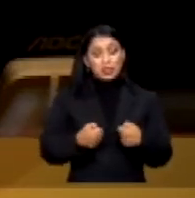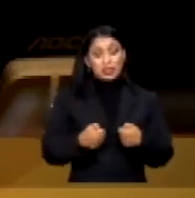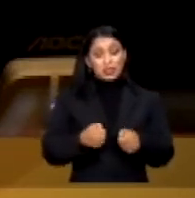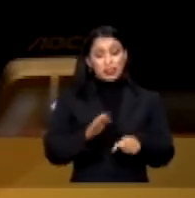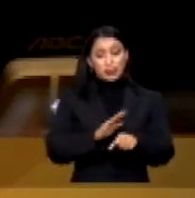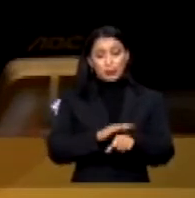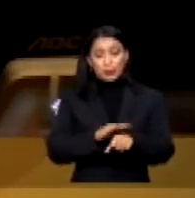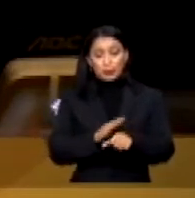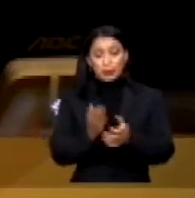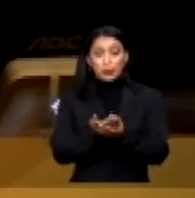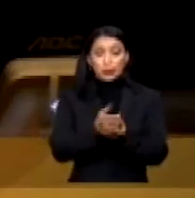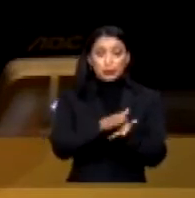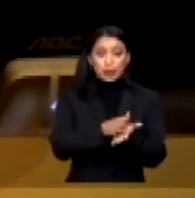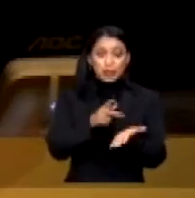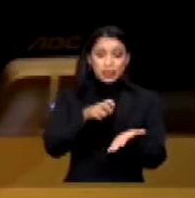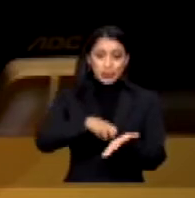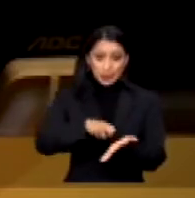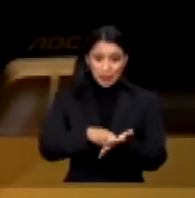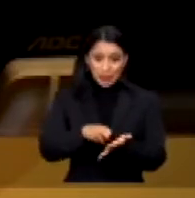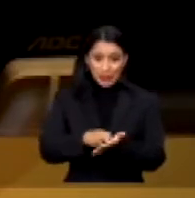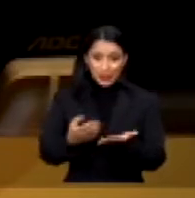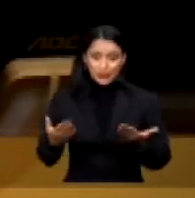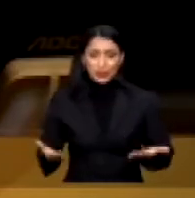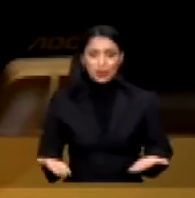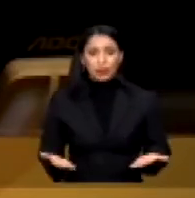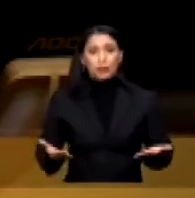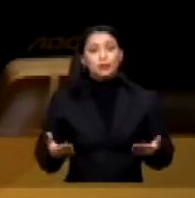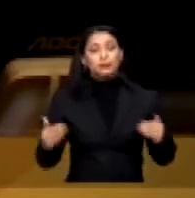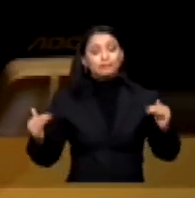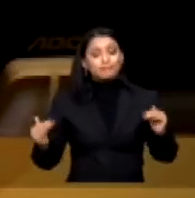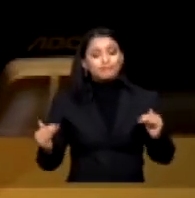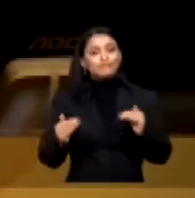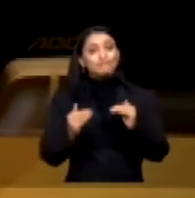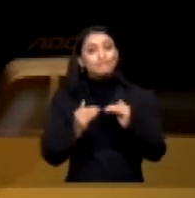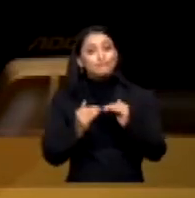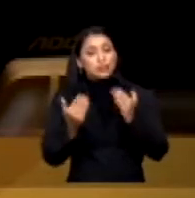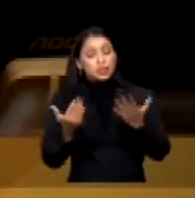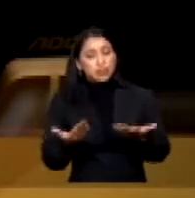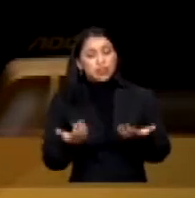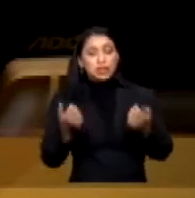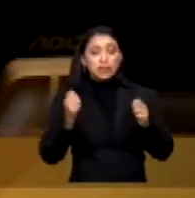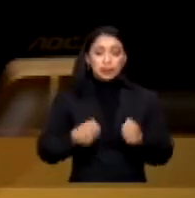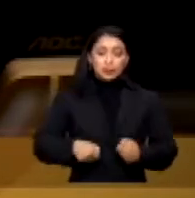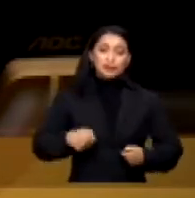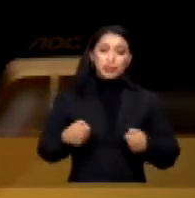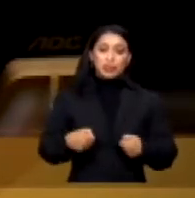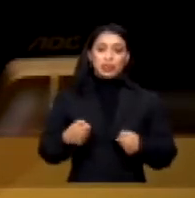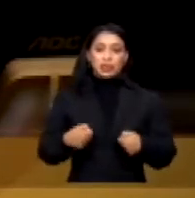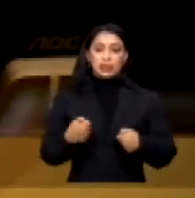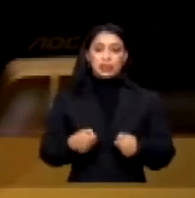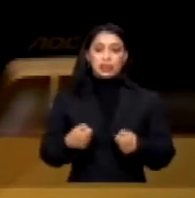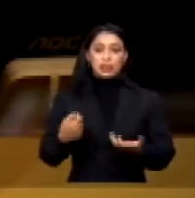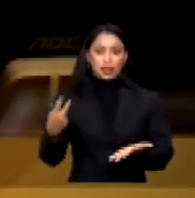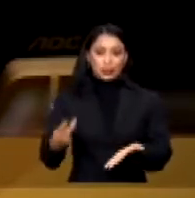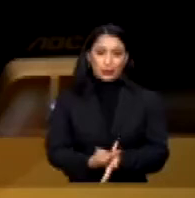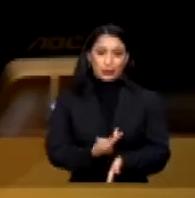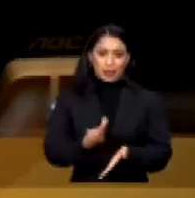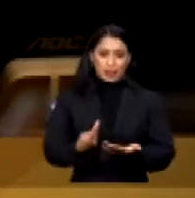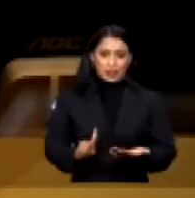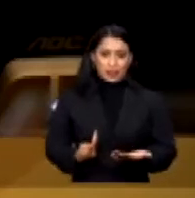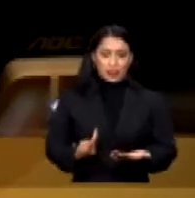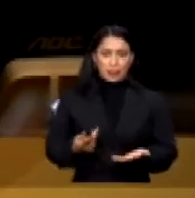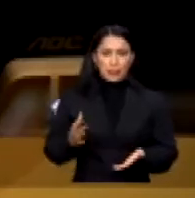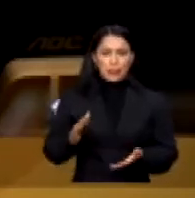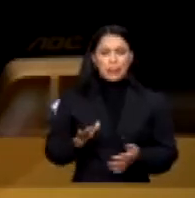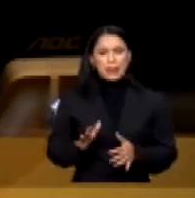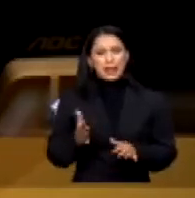processo penal. Há de ser proporcional, razoável e ponderado este ingresso. E é claro que